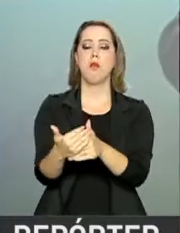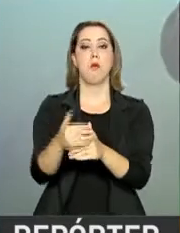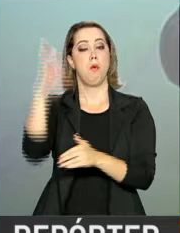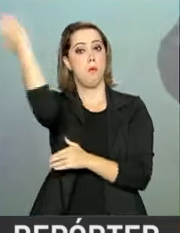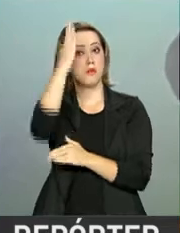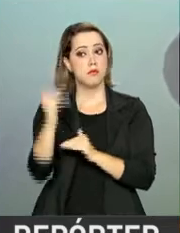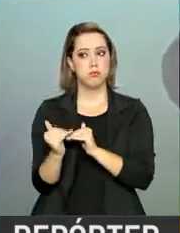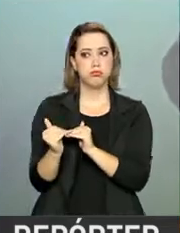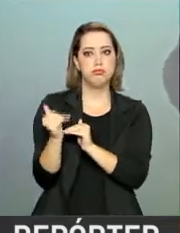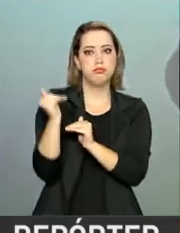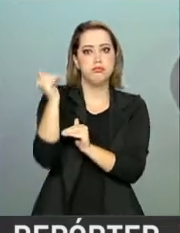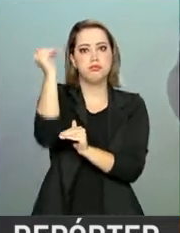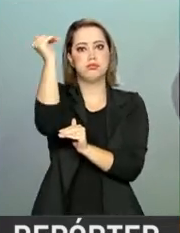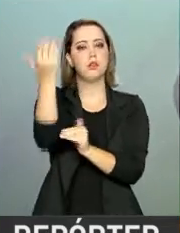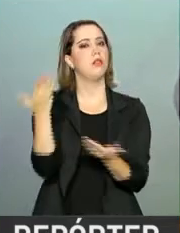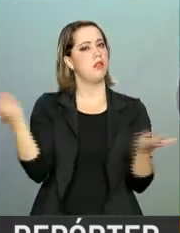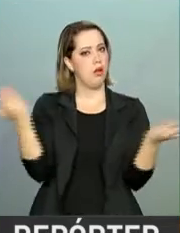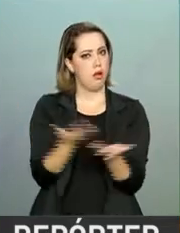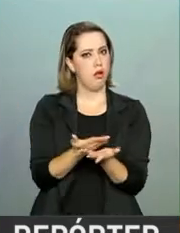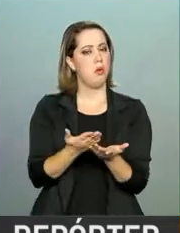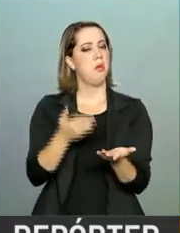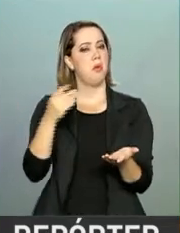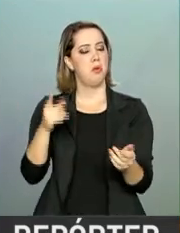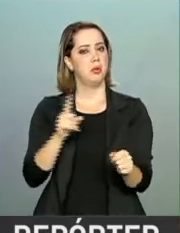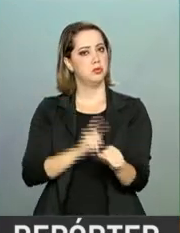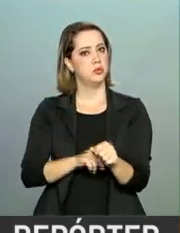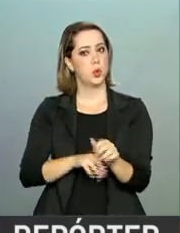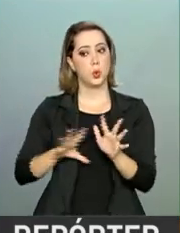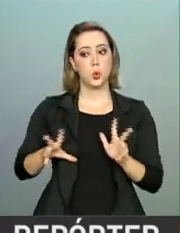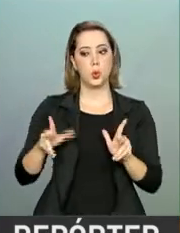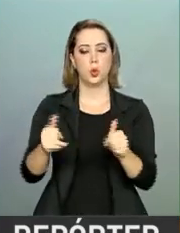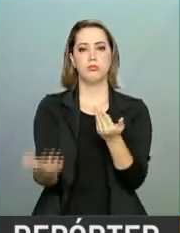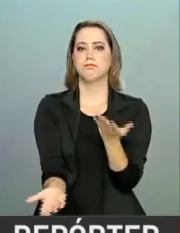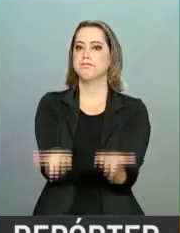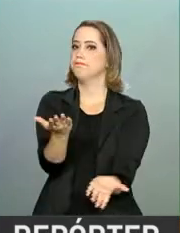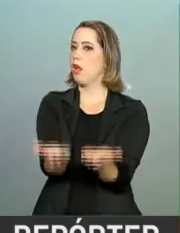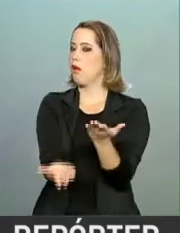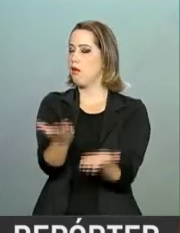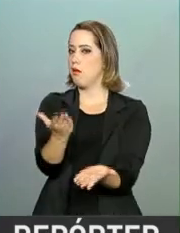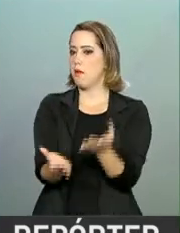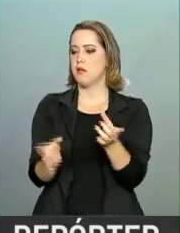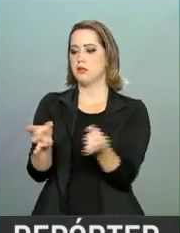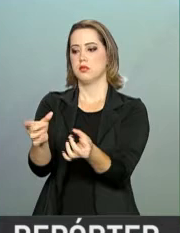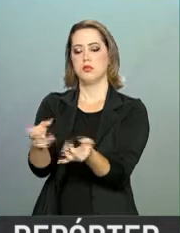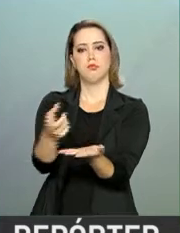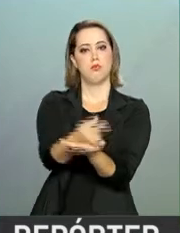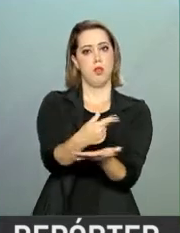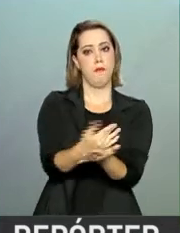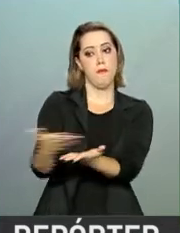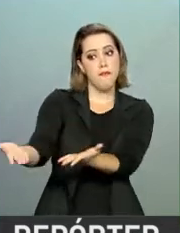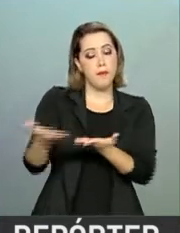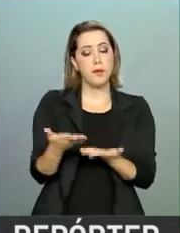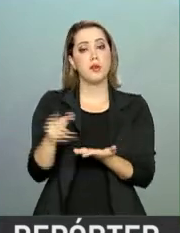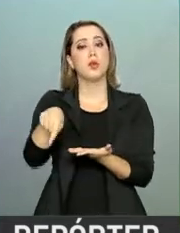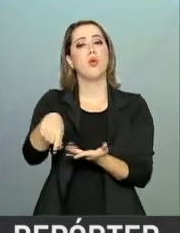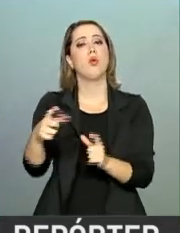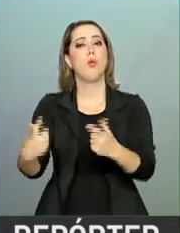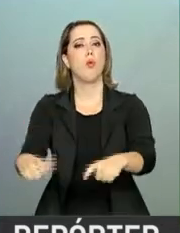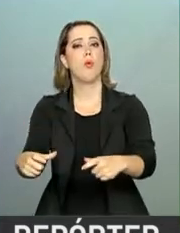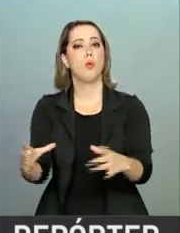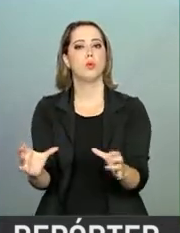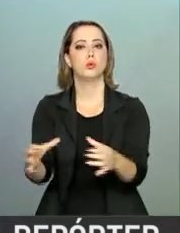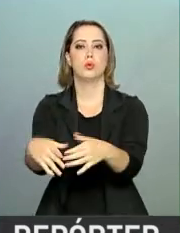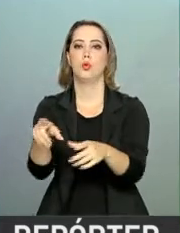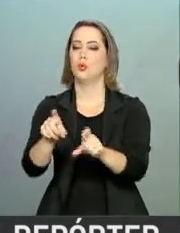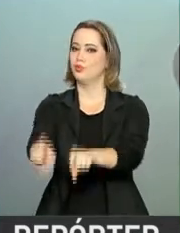ocupam o espaço a ponto de dizer que todo o saldo da balança comercial que temos hoje vêm da agricultura são mais de 75